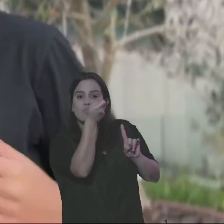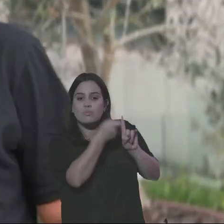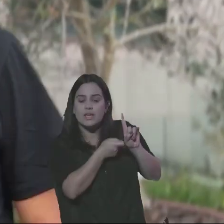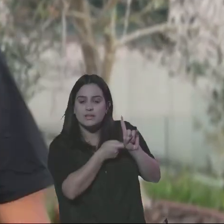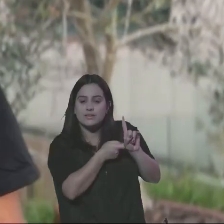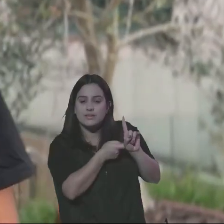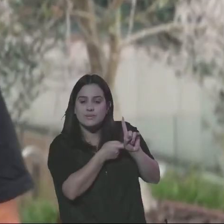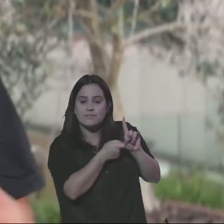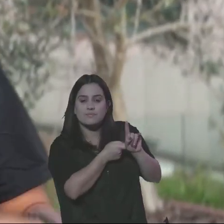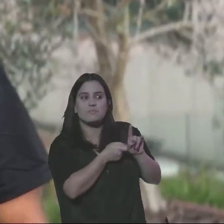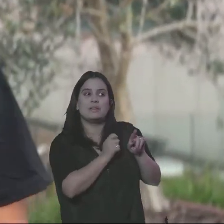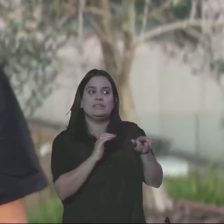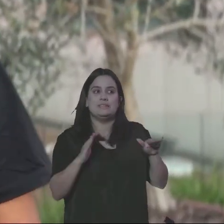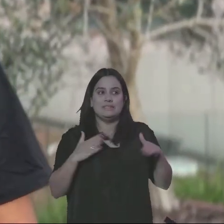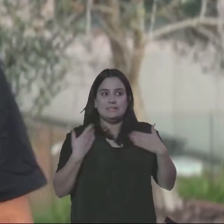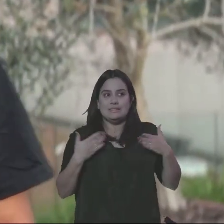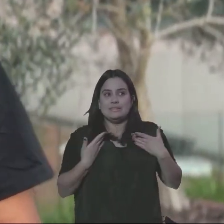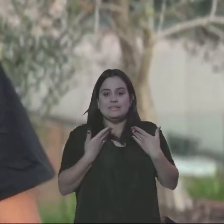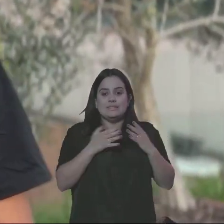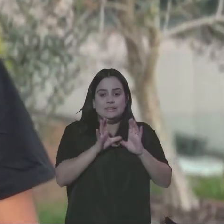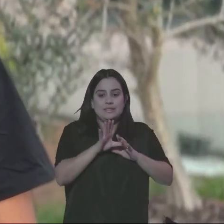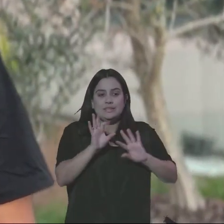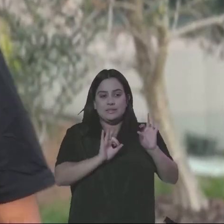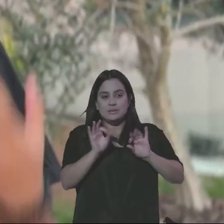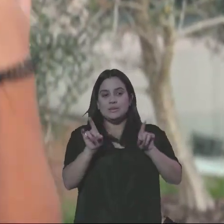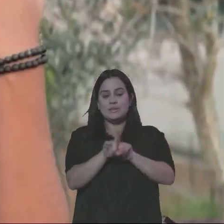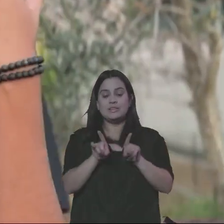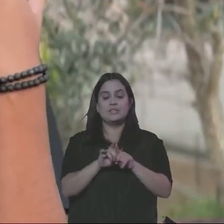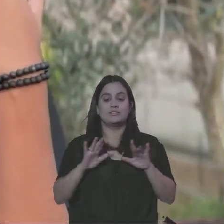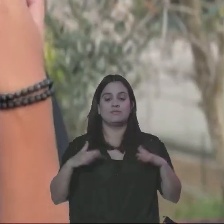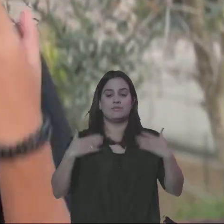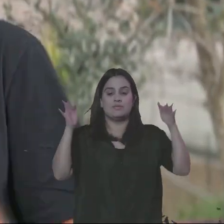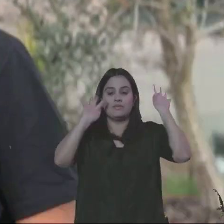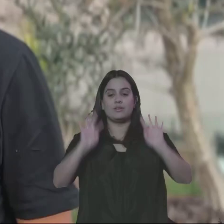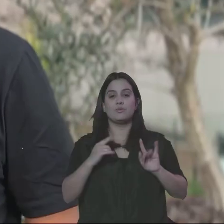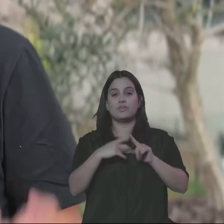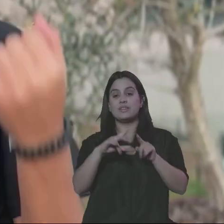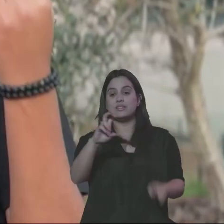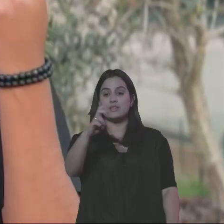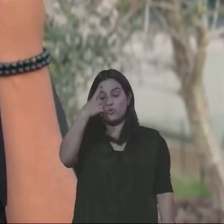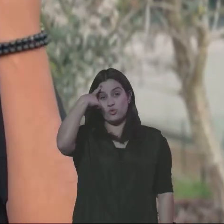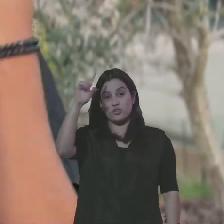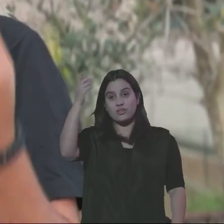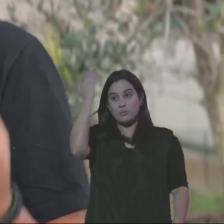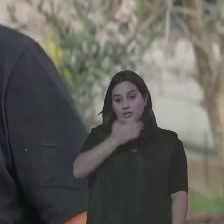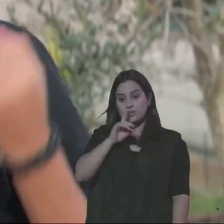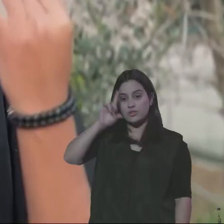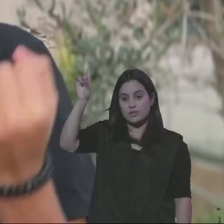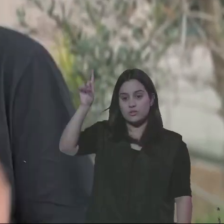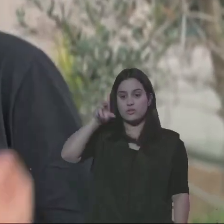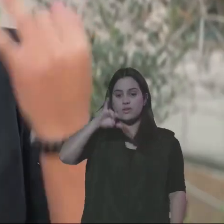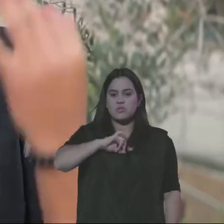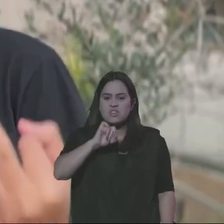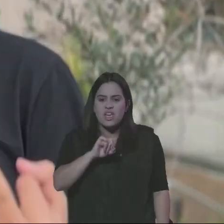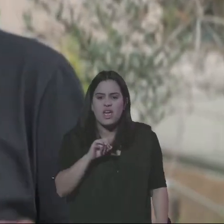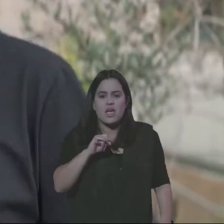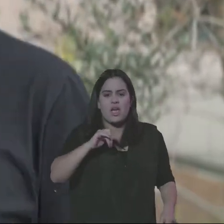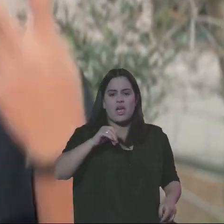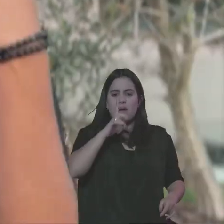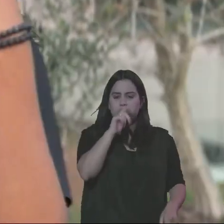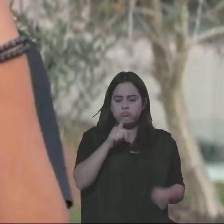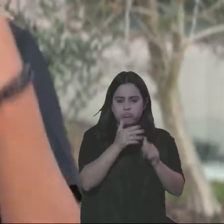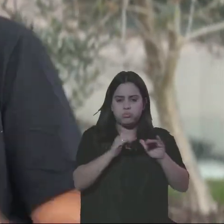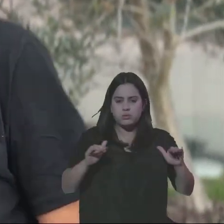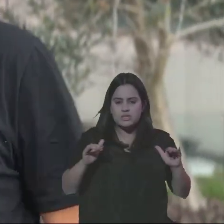Cara, eu tô muito animado, a equipe também. A gente tá muito feliz porque vão ser 5 dias na presença de Deus. E a gente vai ter piscina, quadra de vôlei, quadra de futebol